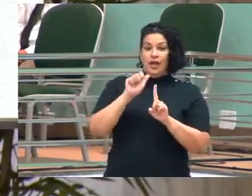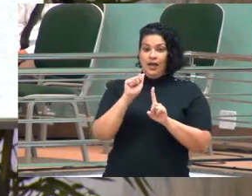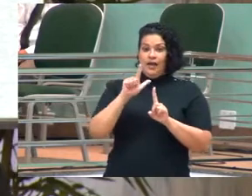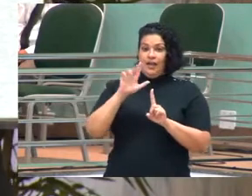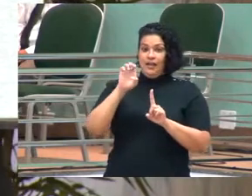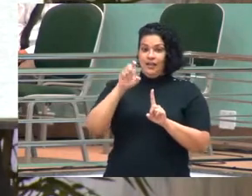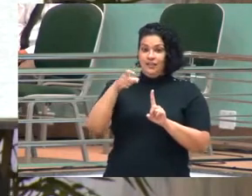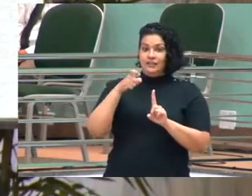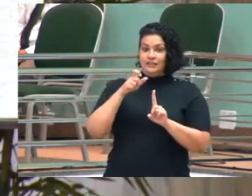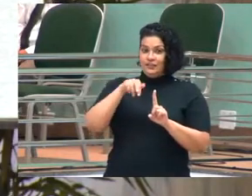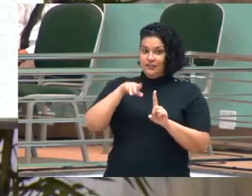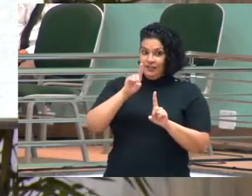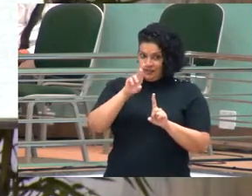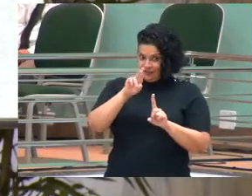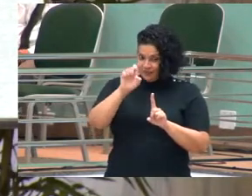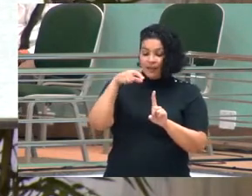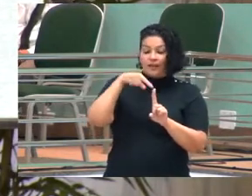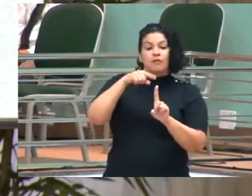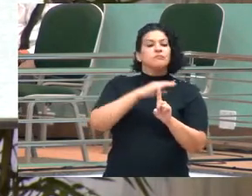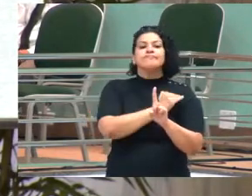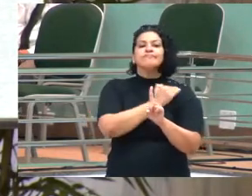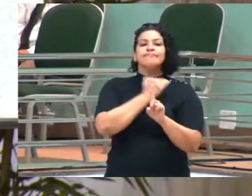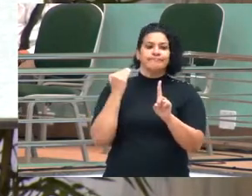até o ano 200 antes de Cristo,